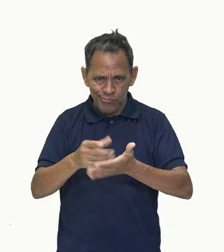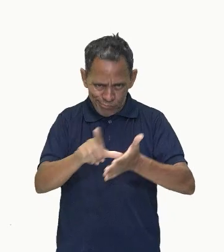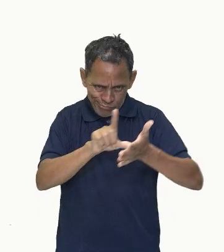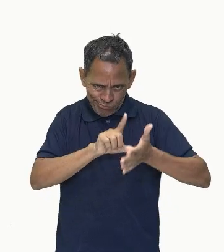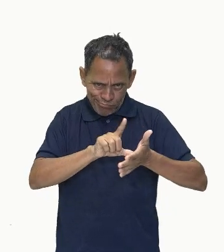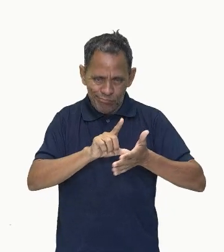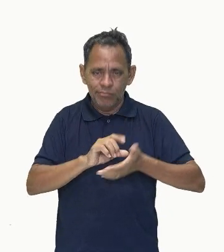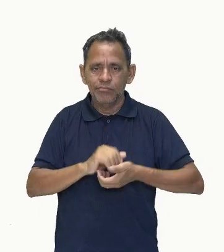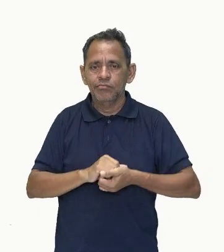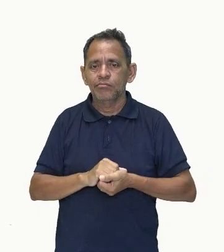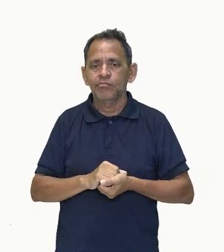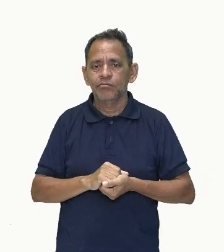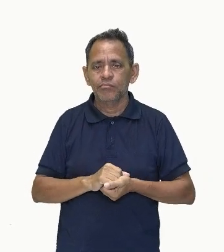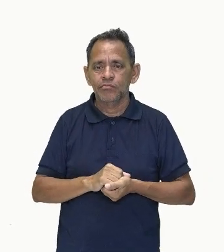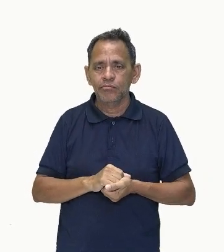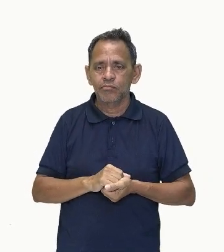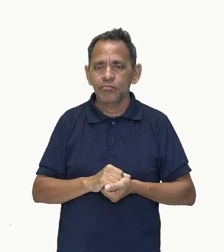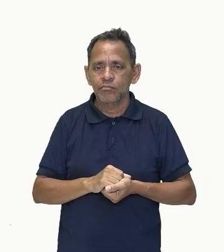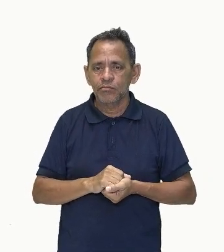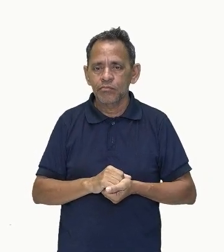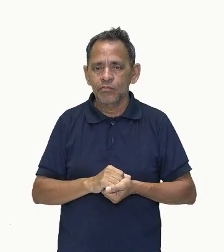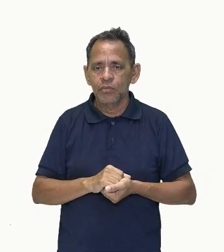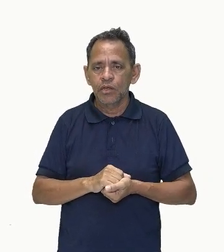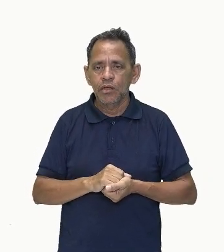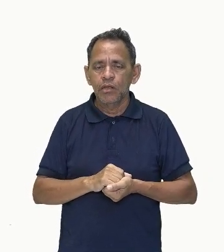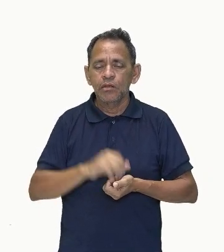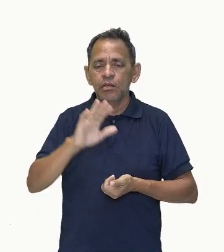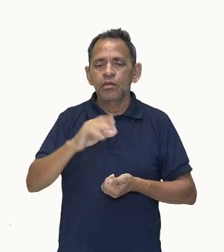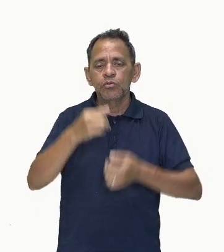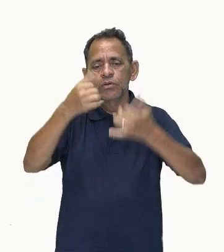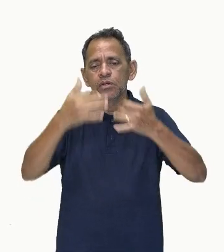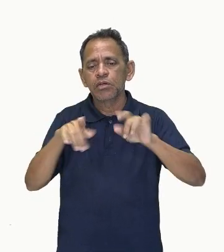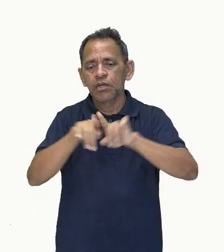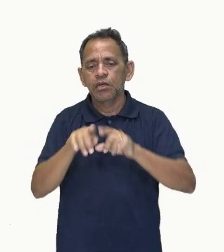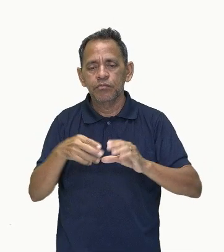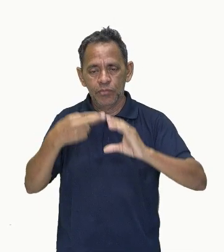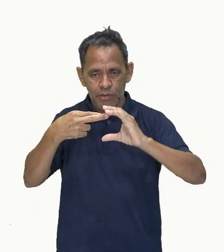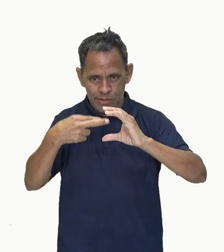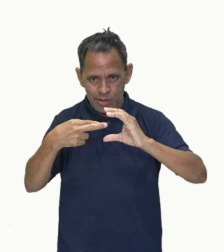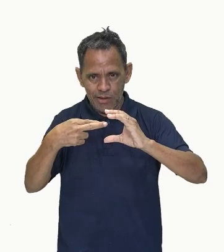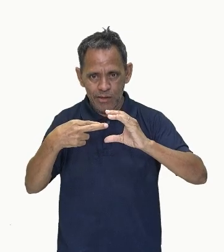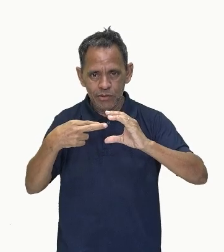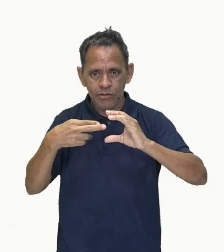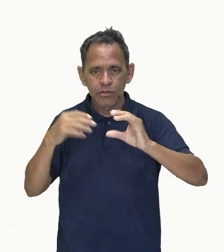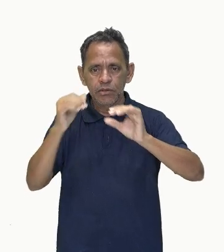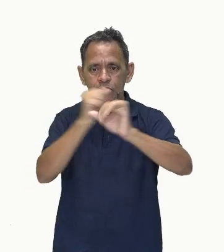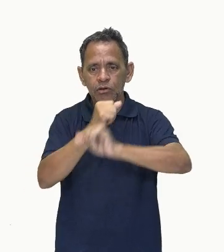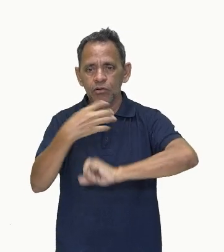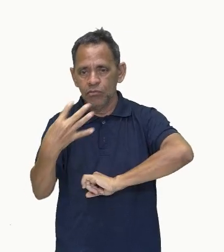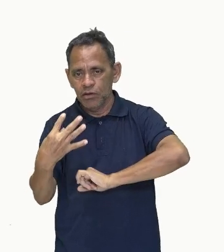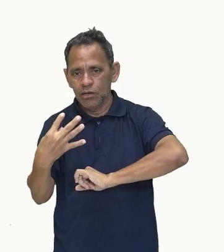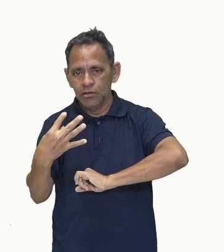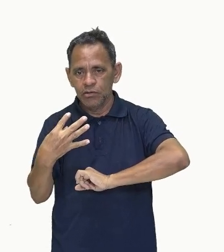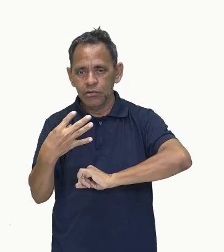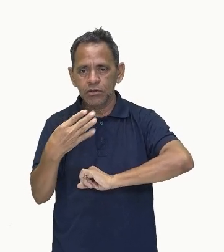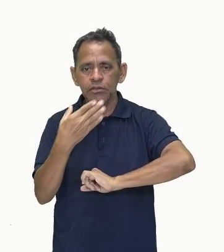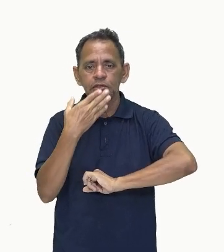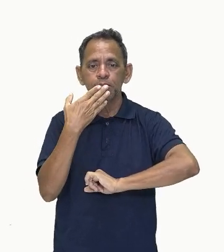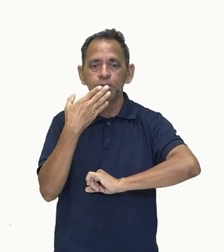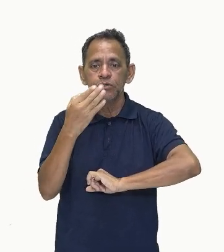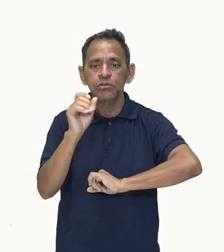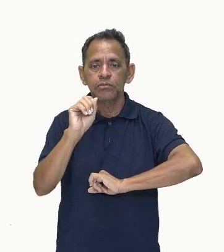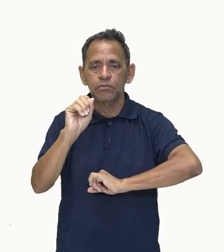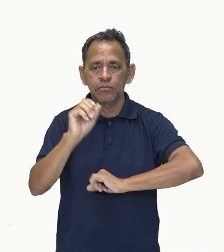ok? Então, se ele está falando para nós ali que esse raio é igual a 4, tá? E ele está pedindo